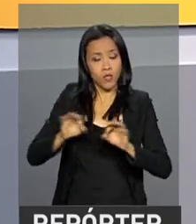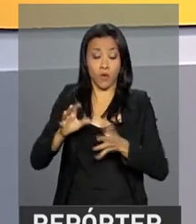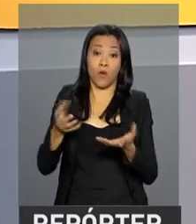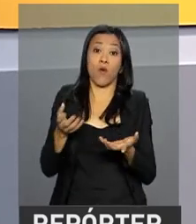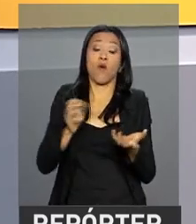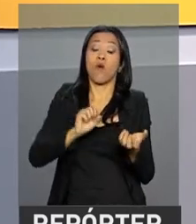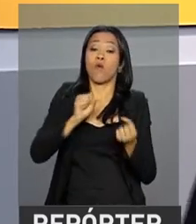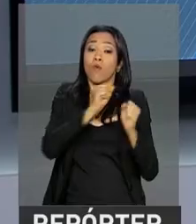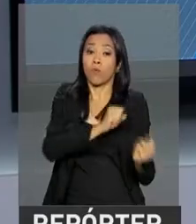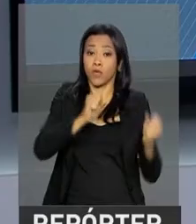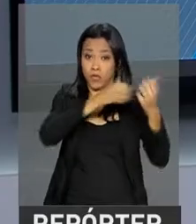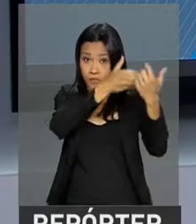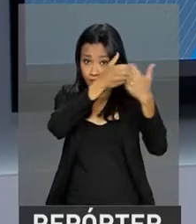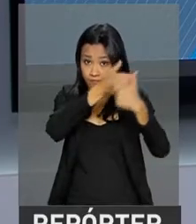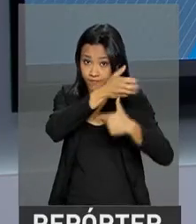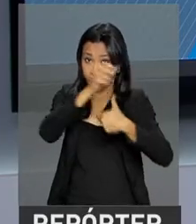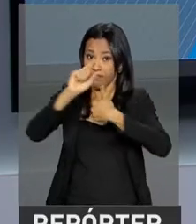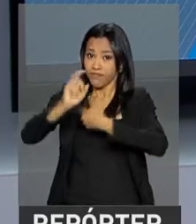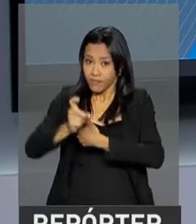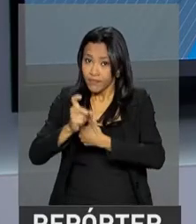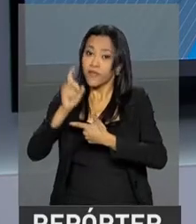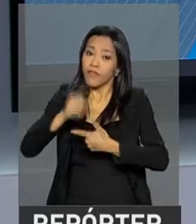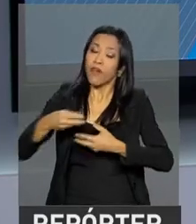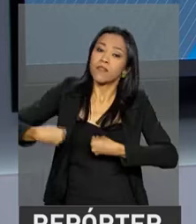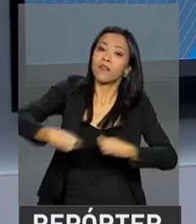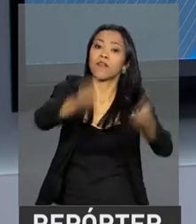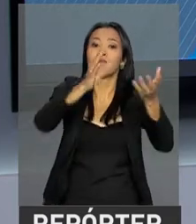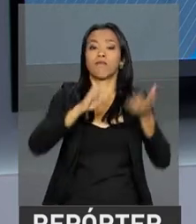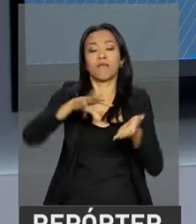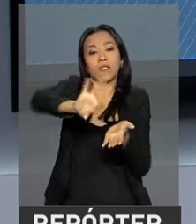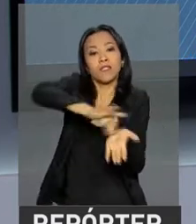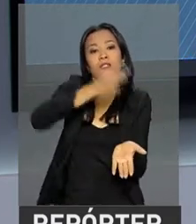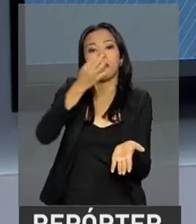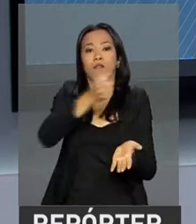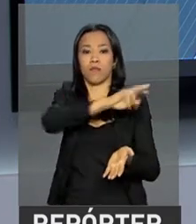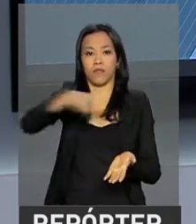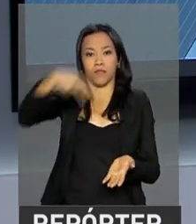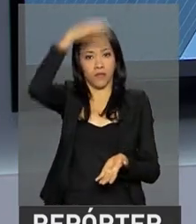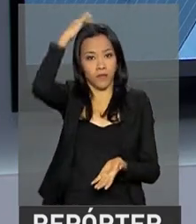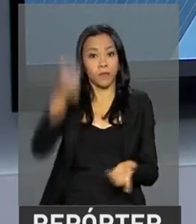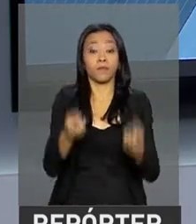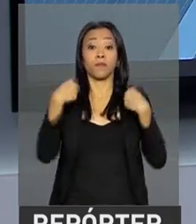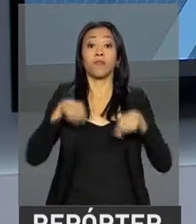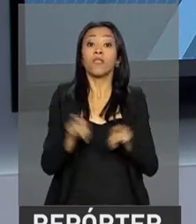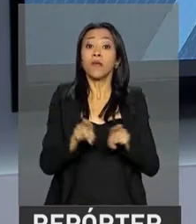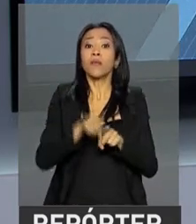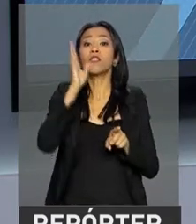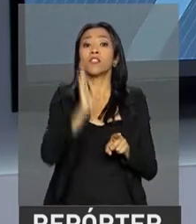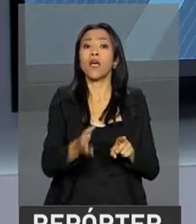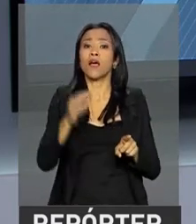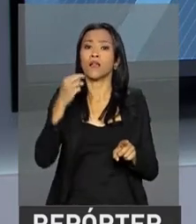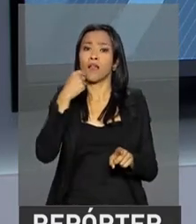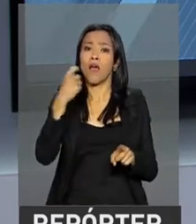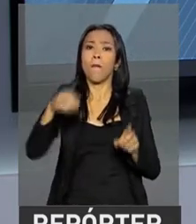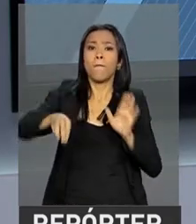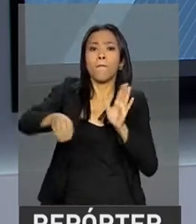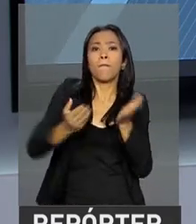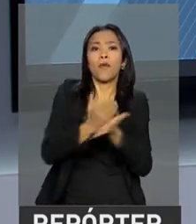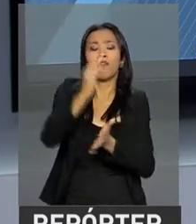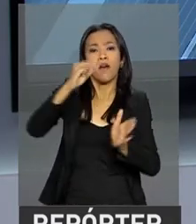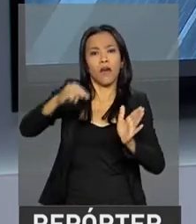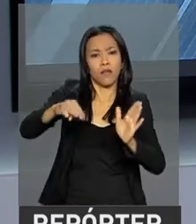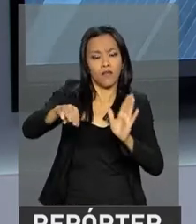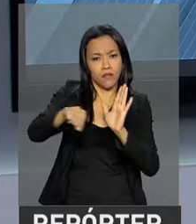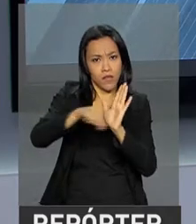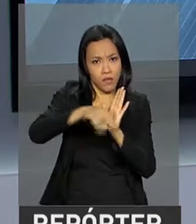Michel Temer. E também nesta terça-feira, os senadores aprovaram a medida provisória que altera a taxa de juros para